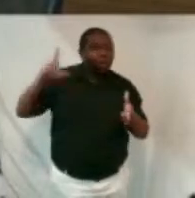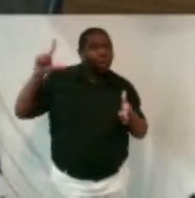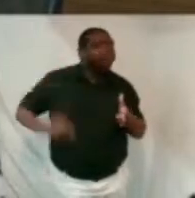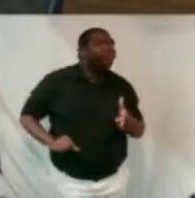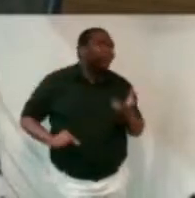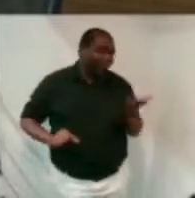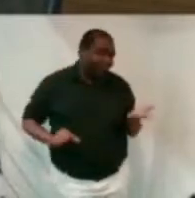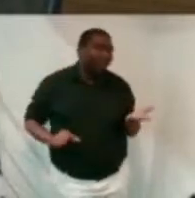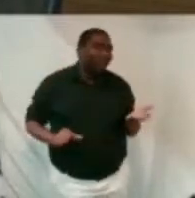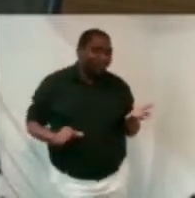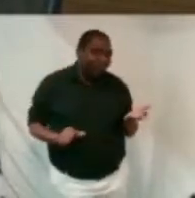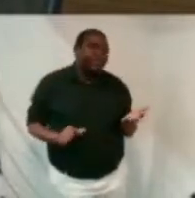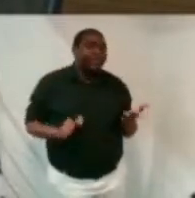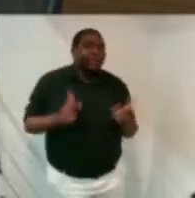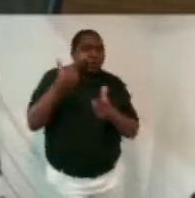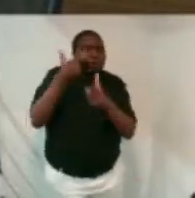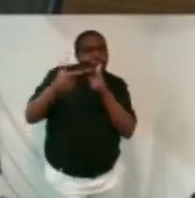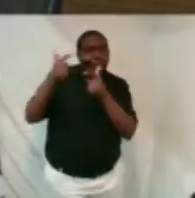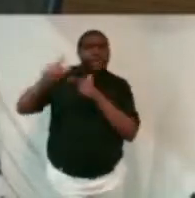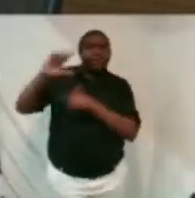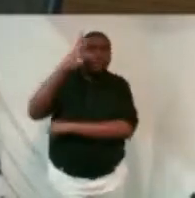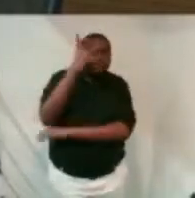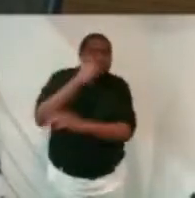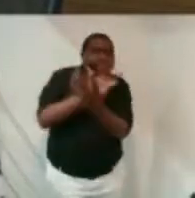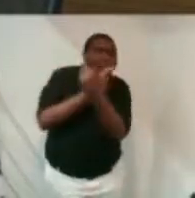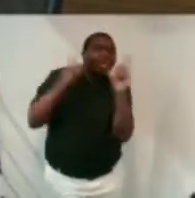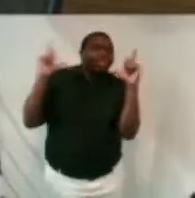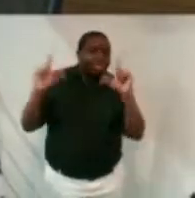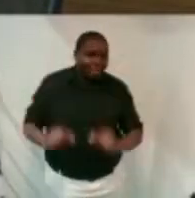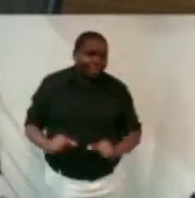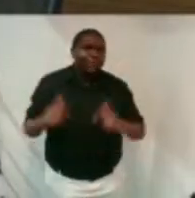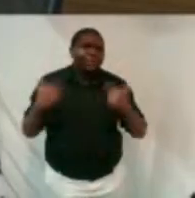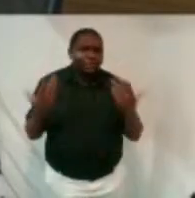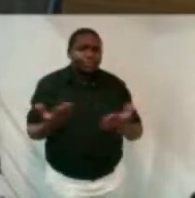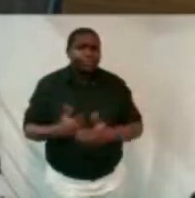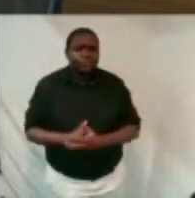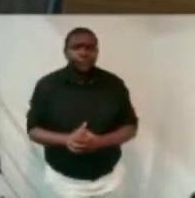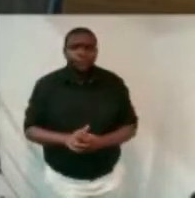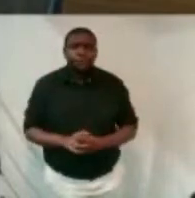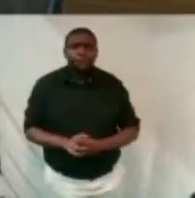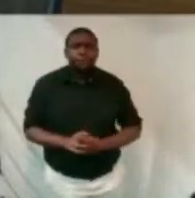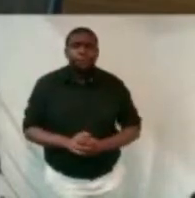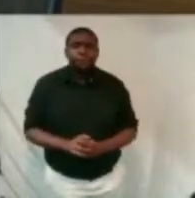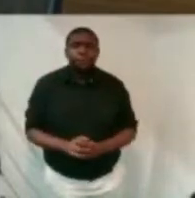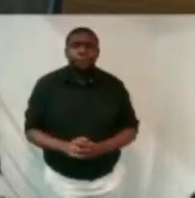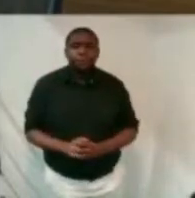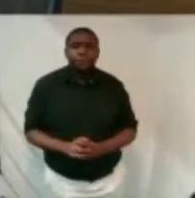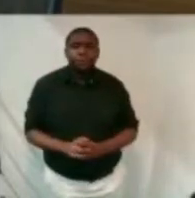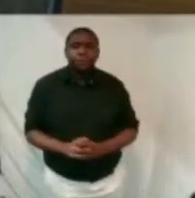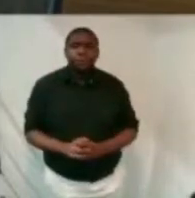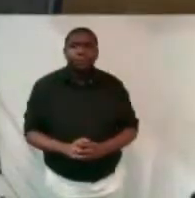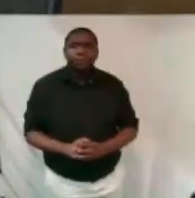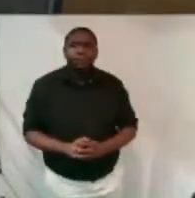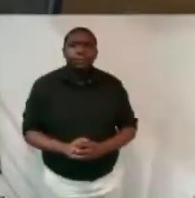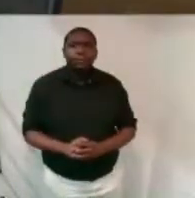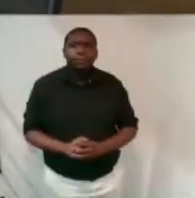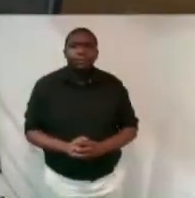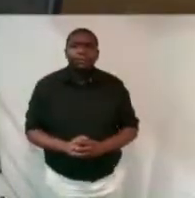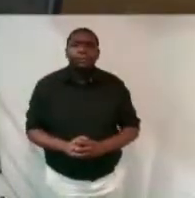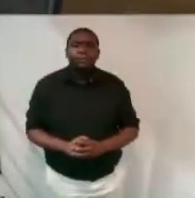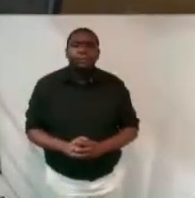problemas ambientais, diminuem os problemas de agressão